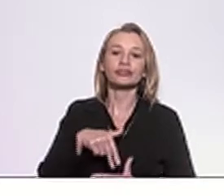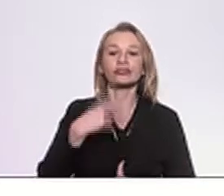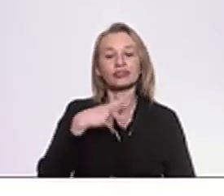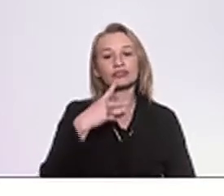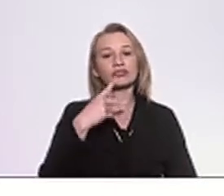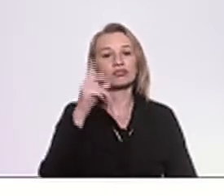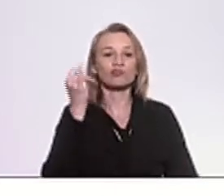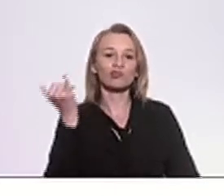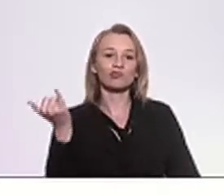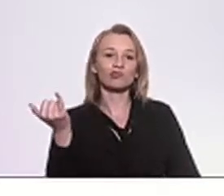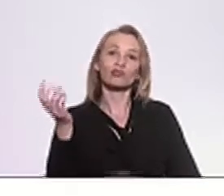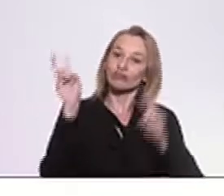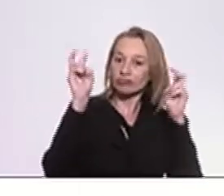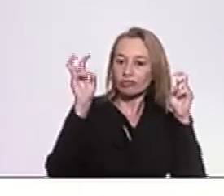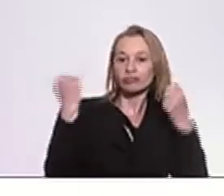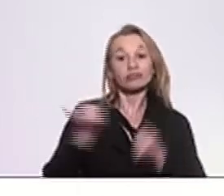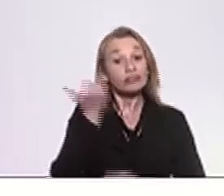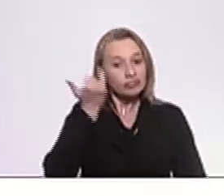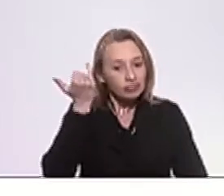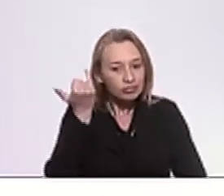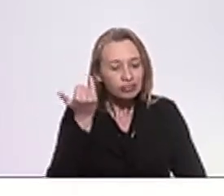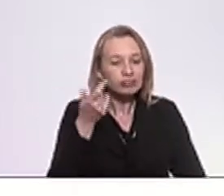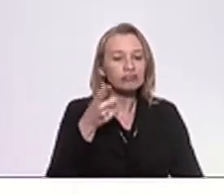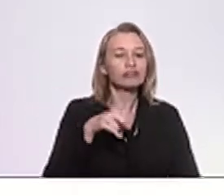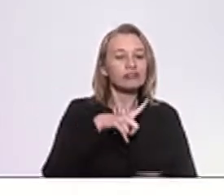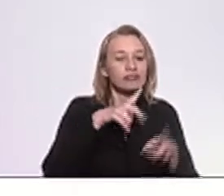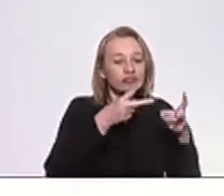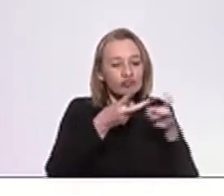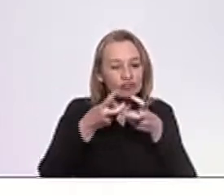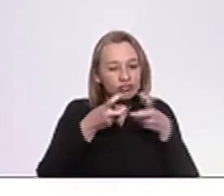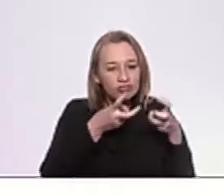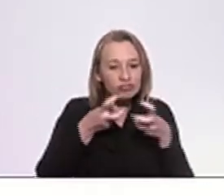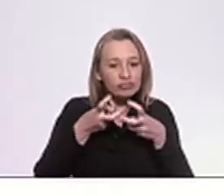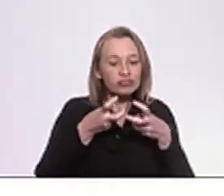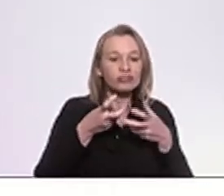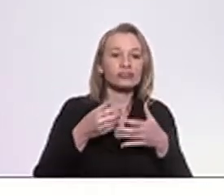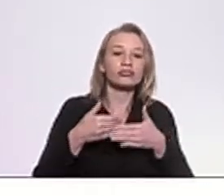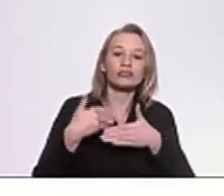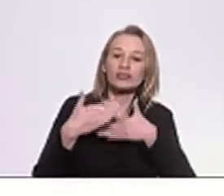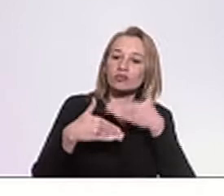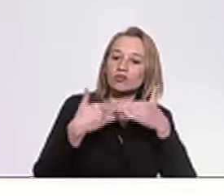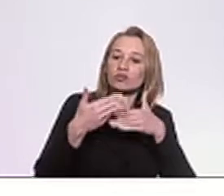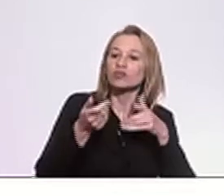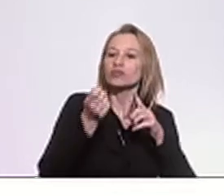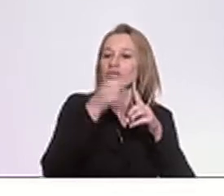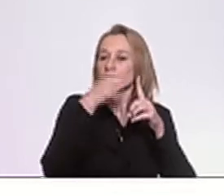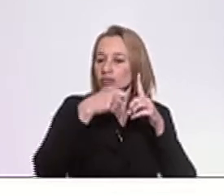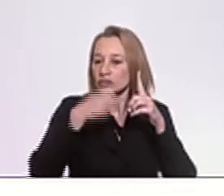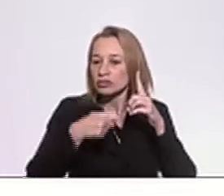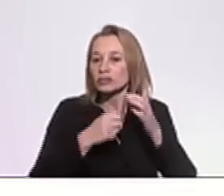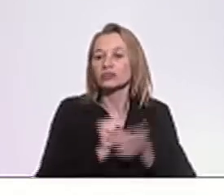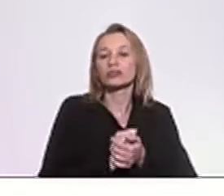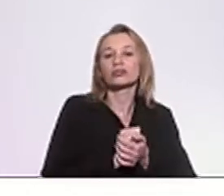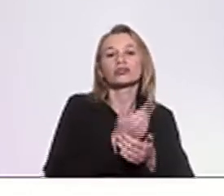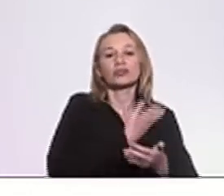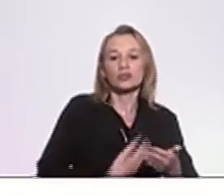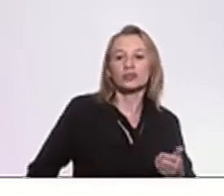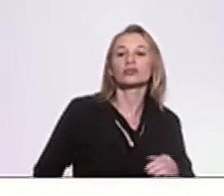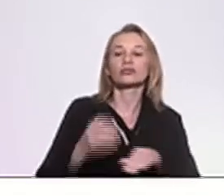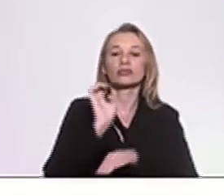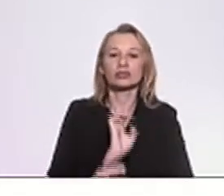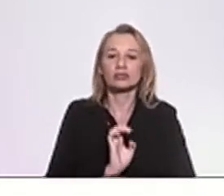assuntos importantes que nós temos observado ao longo desses meses em relação ao governo do